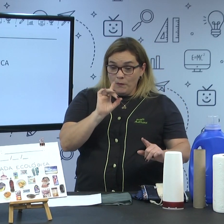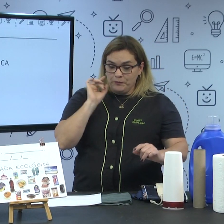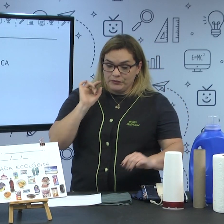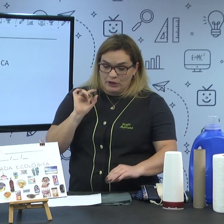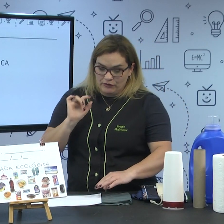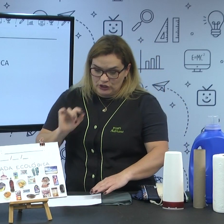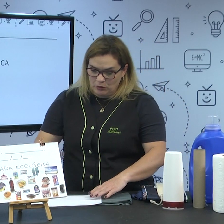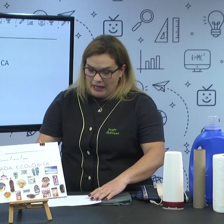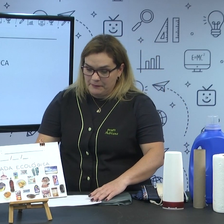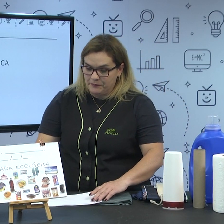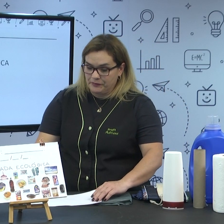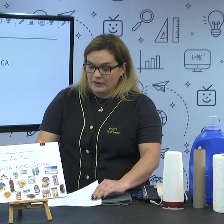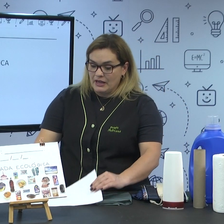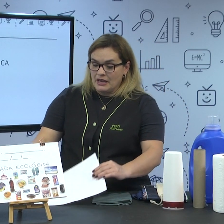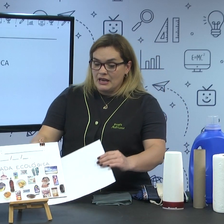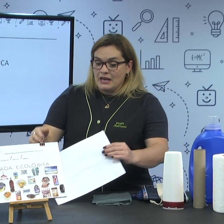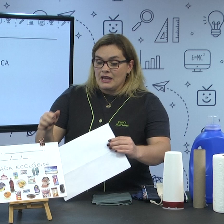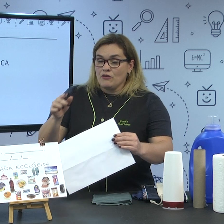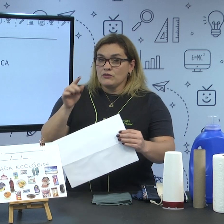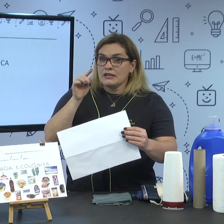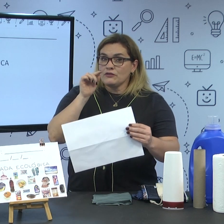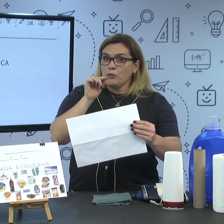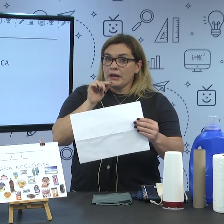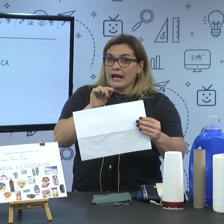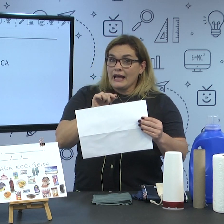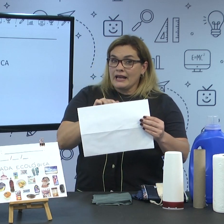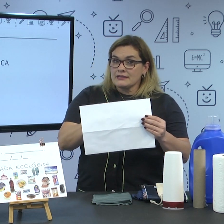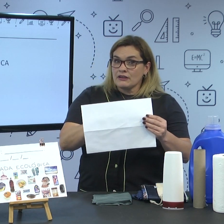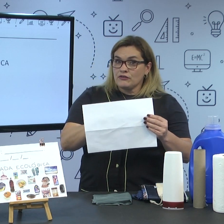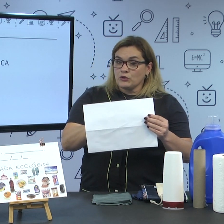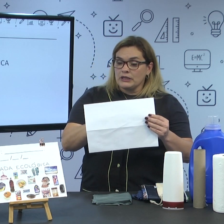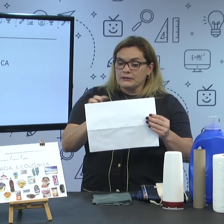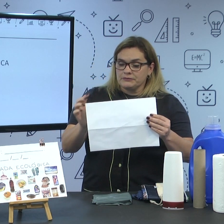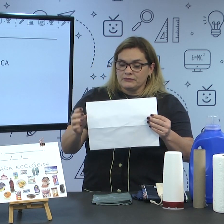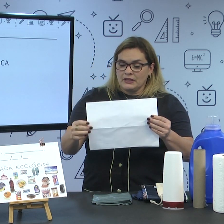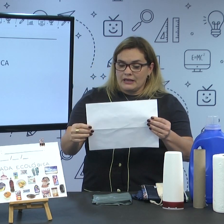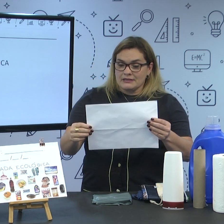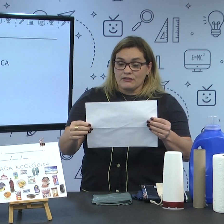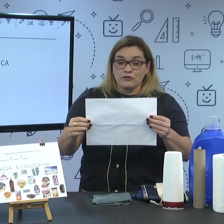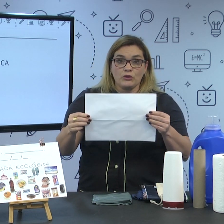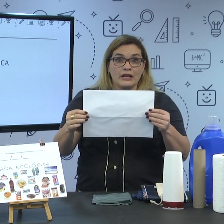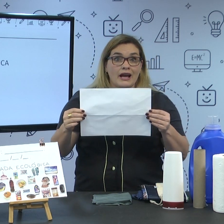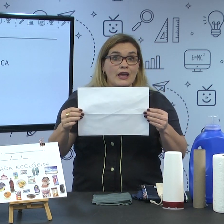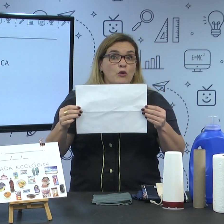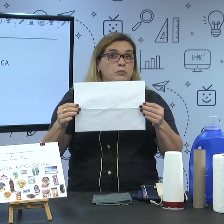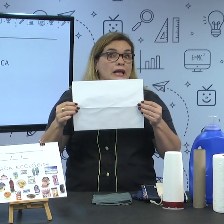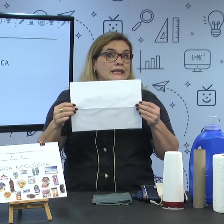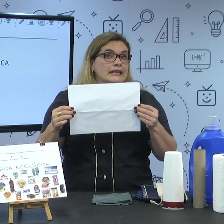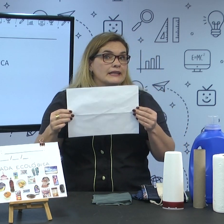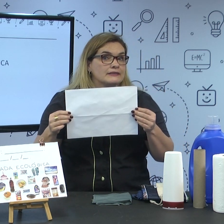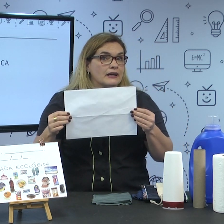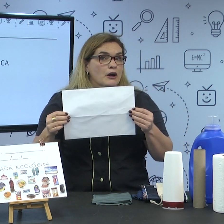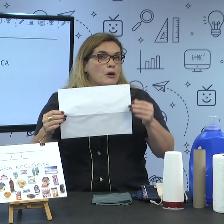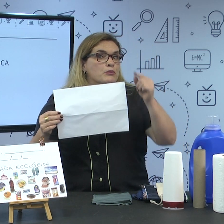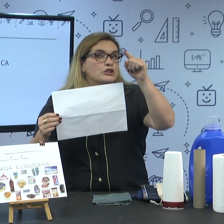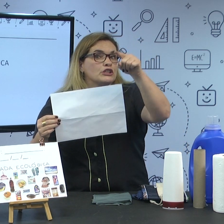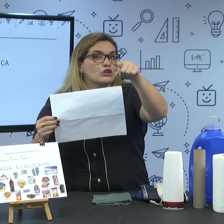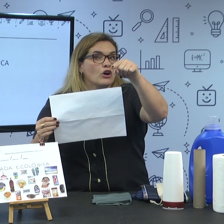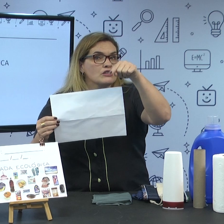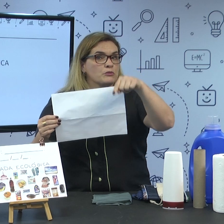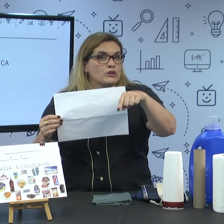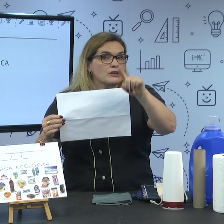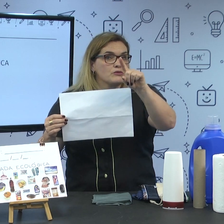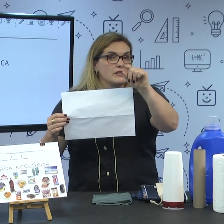tá bom? Então vejam lá. Vocês vão pegar esta folha. Esta folha é o planeta,